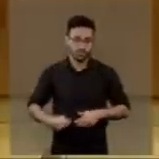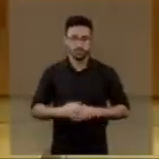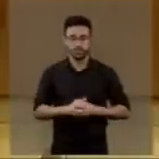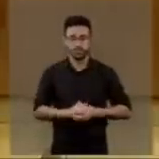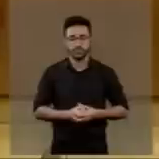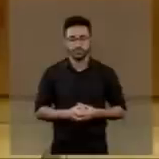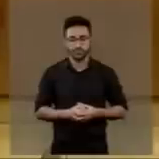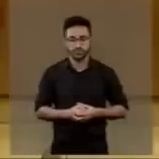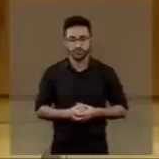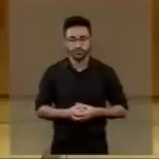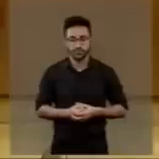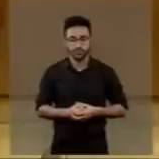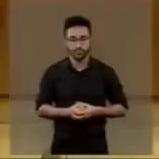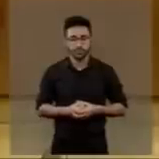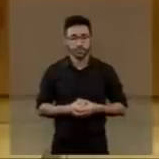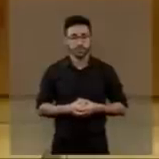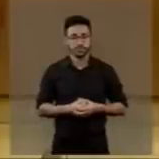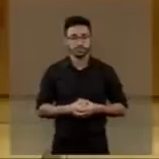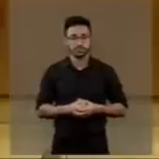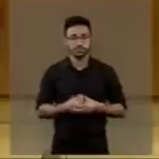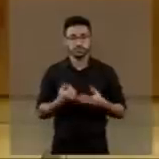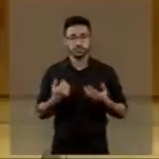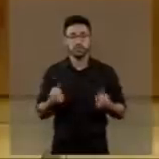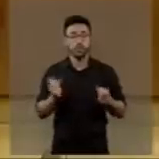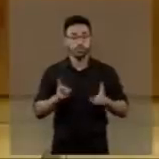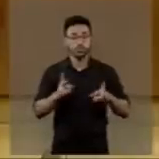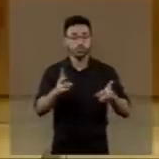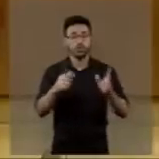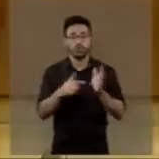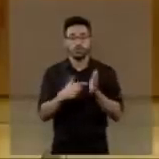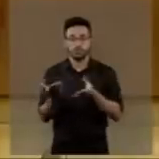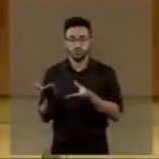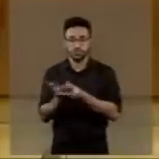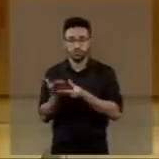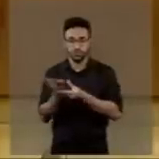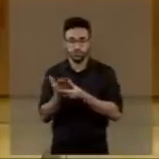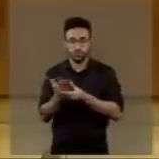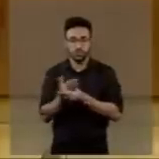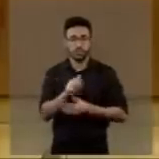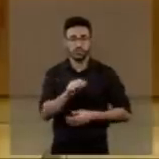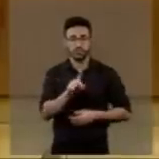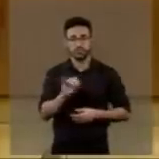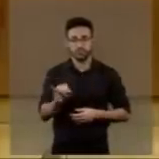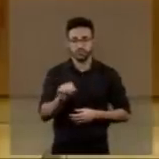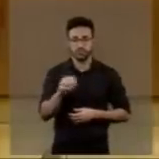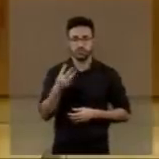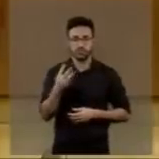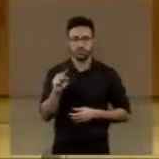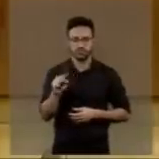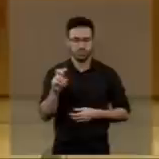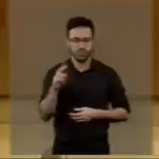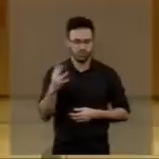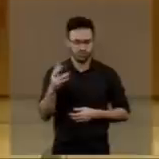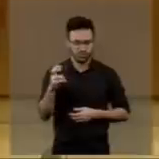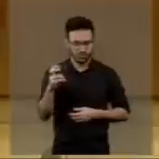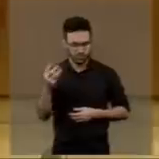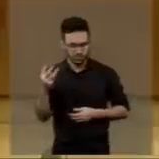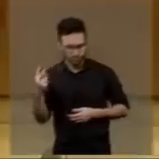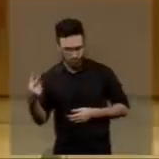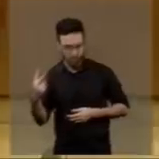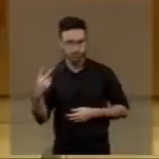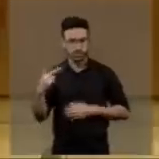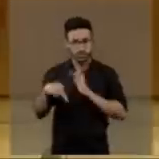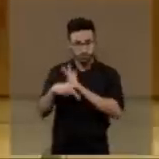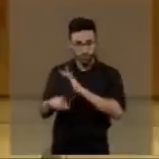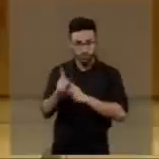Para continuidade de julgamento, apregou a ação direta de inconstitucionalidade 3.952, procedente do Distrito Federal e